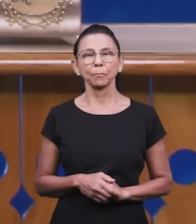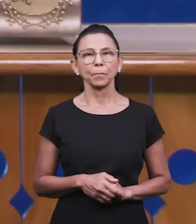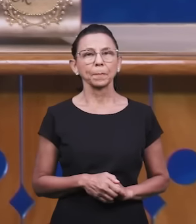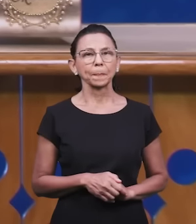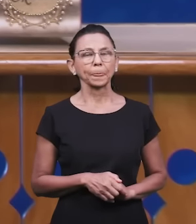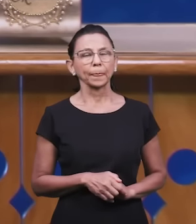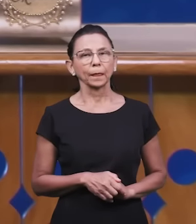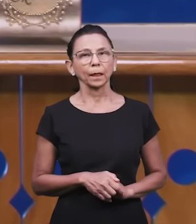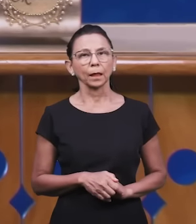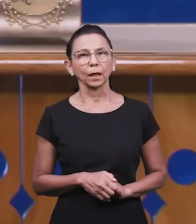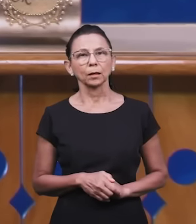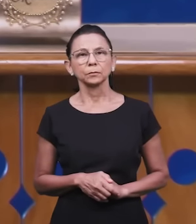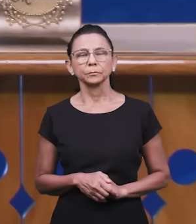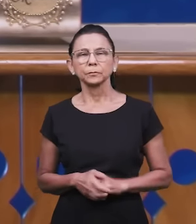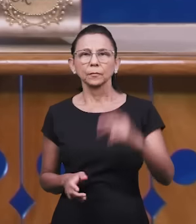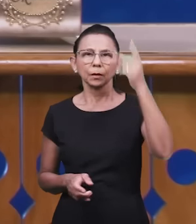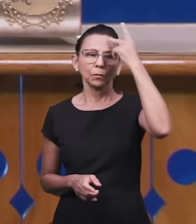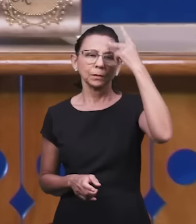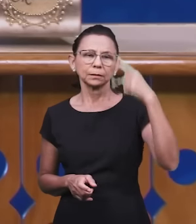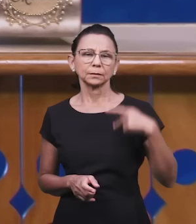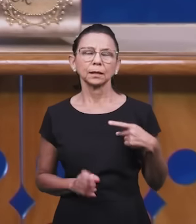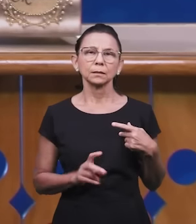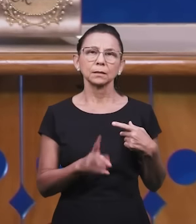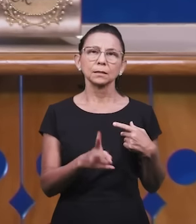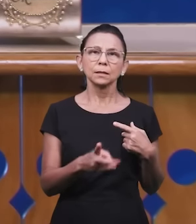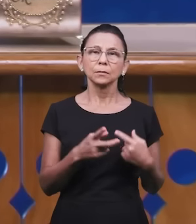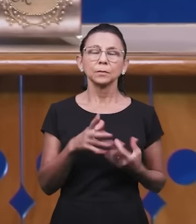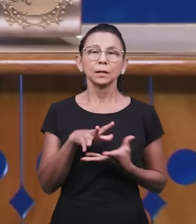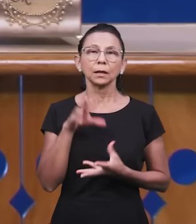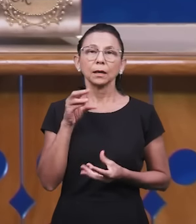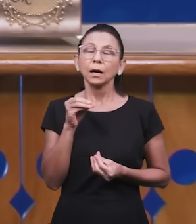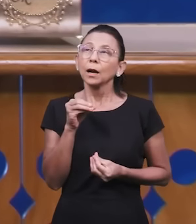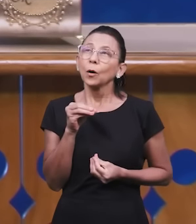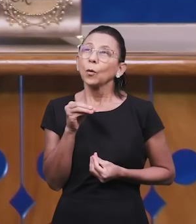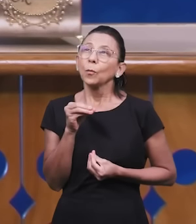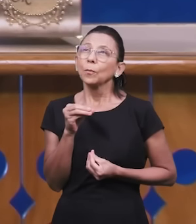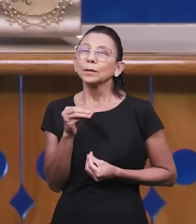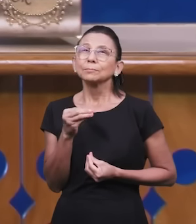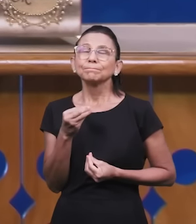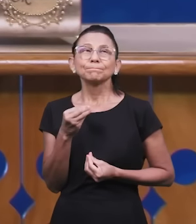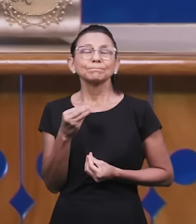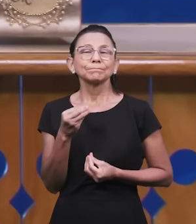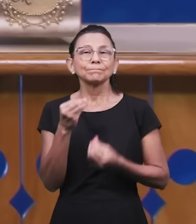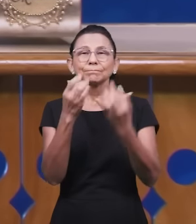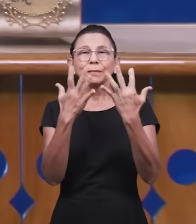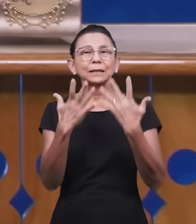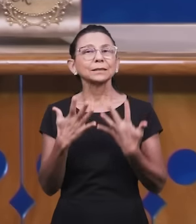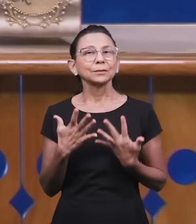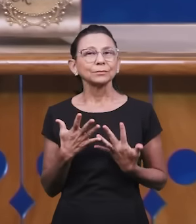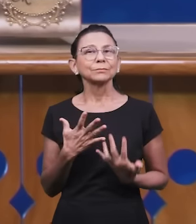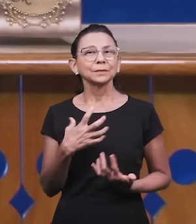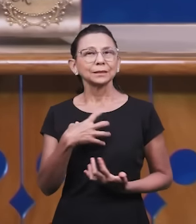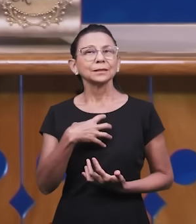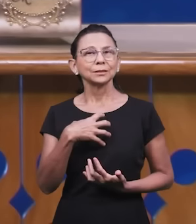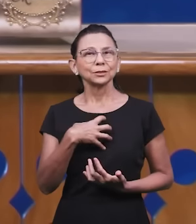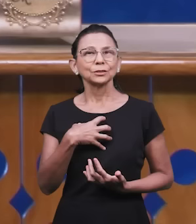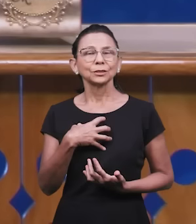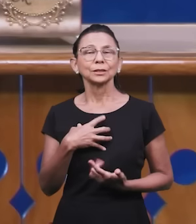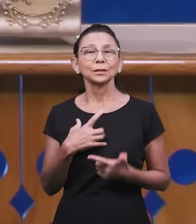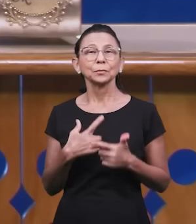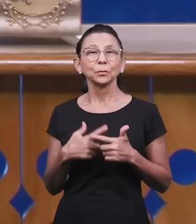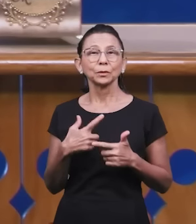ele procurou alcançar uma bênção para a sua alma. E na verdade, porque